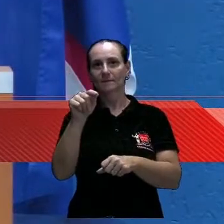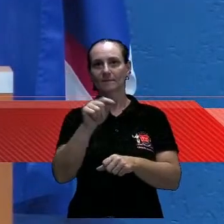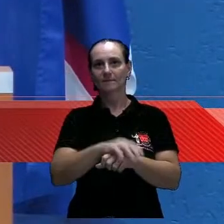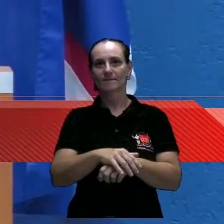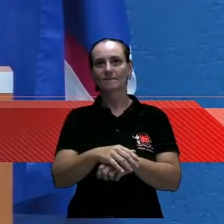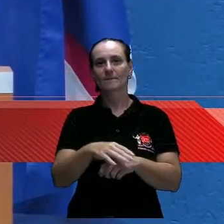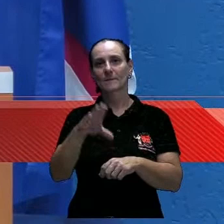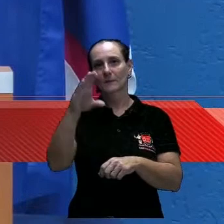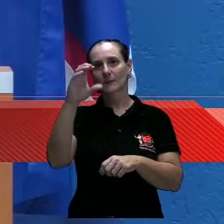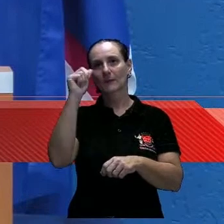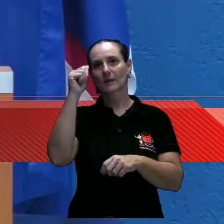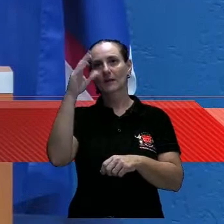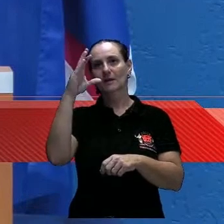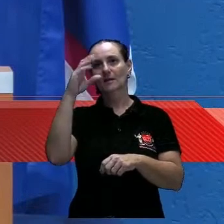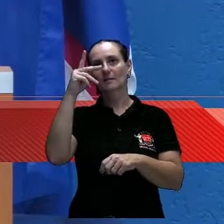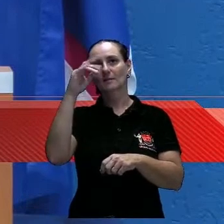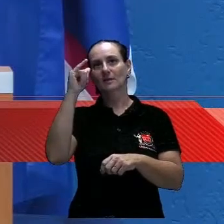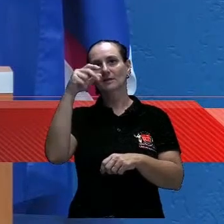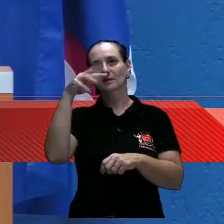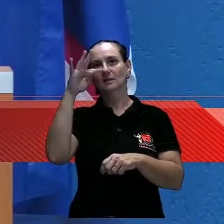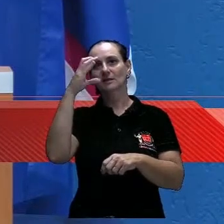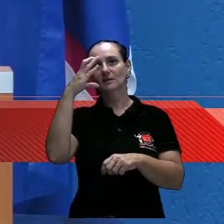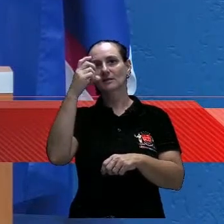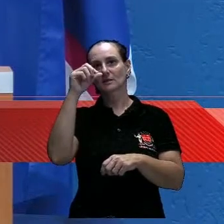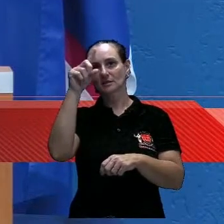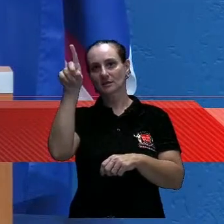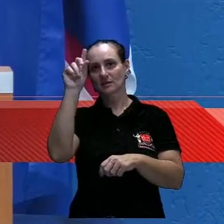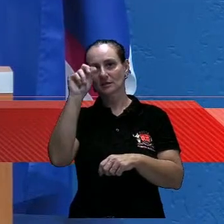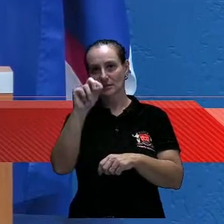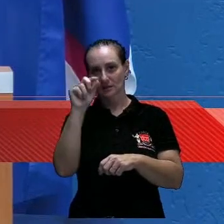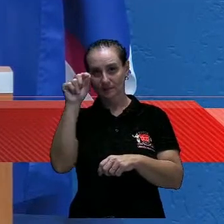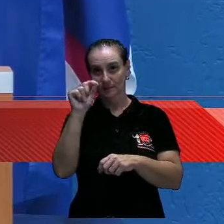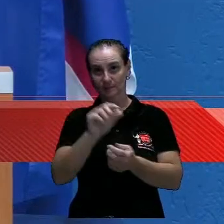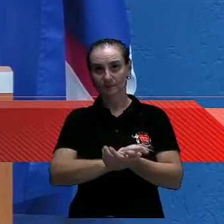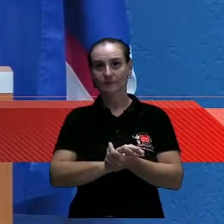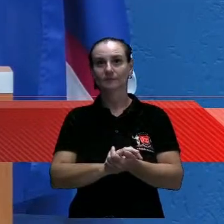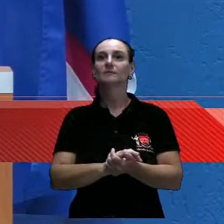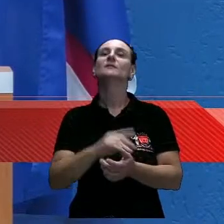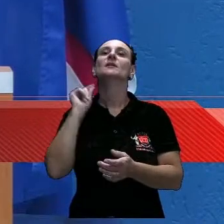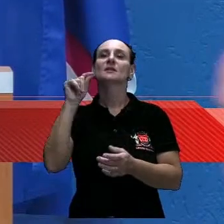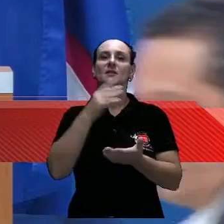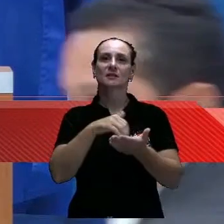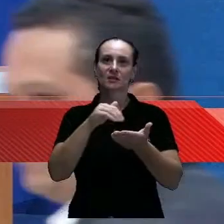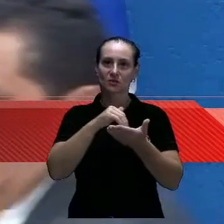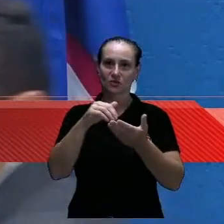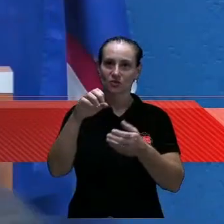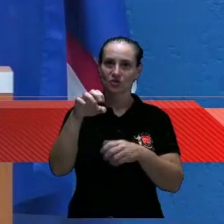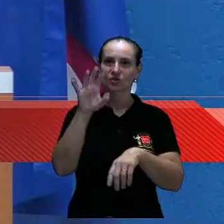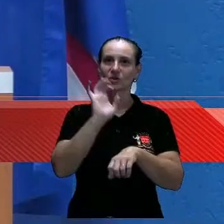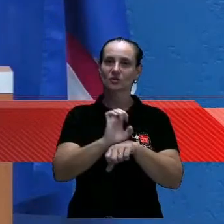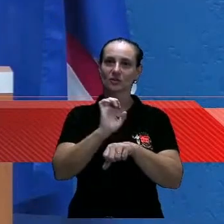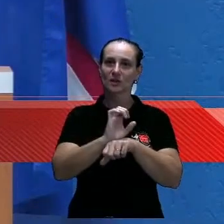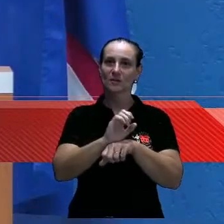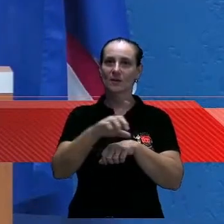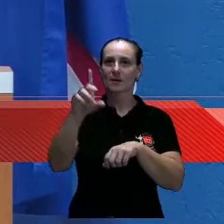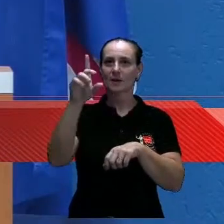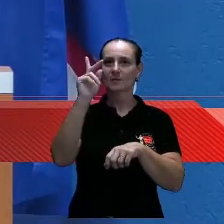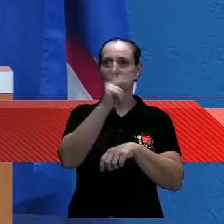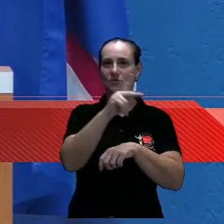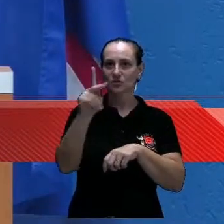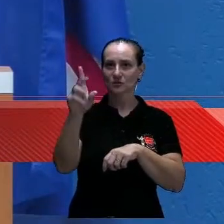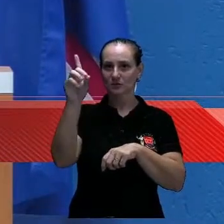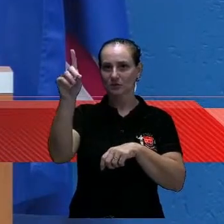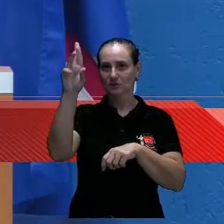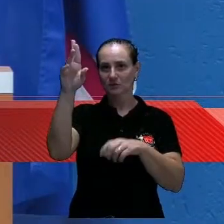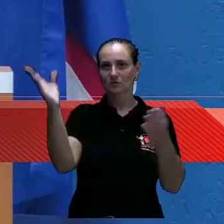capacitação até porque dentro do próprio corpo técnico da secretaria de educação nós temos lá Uma Professora Doutora em educação